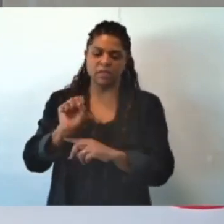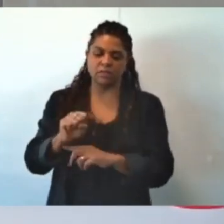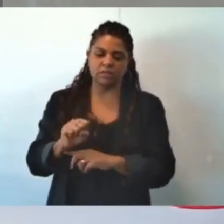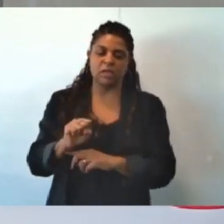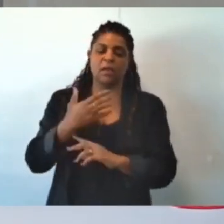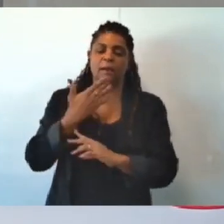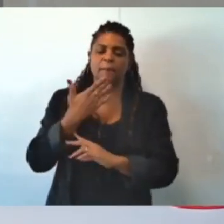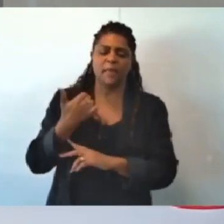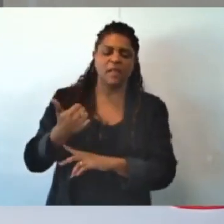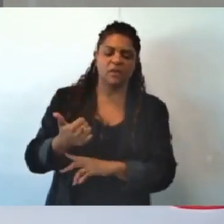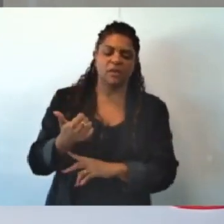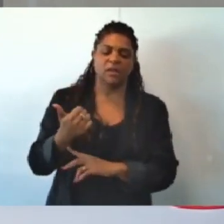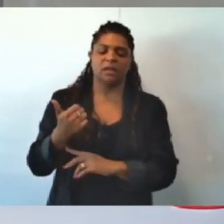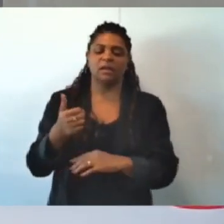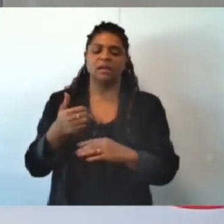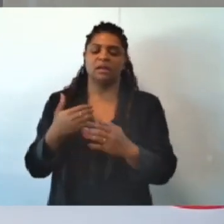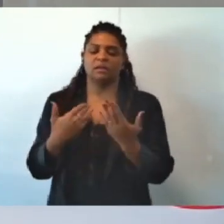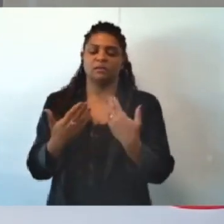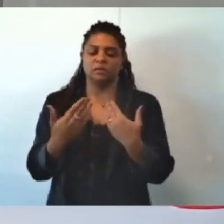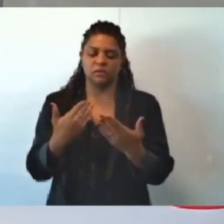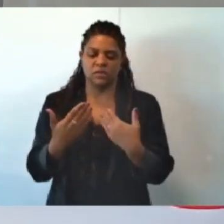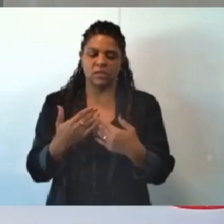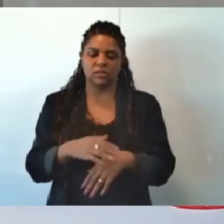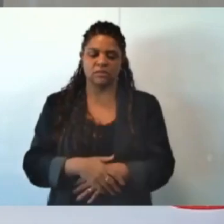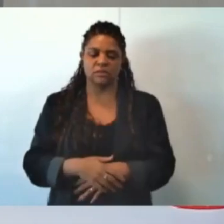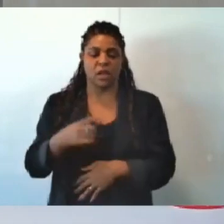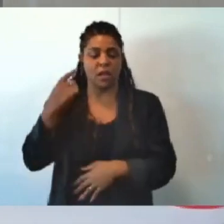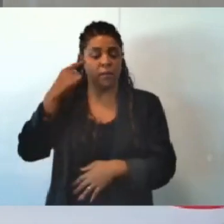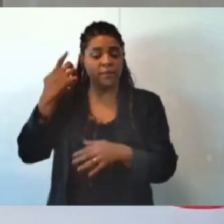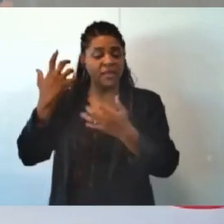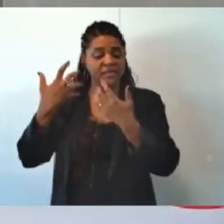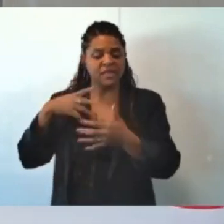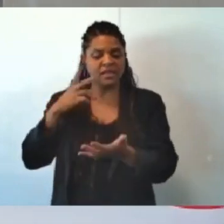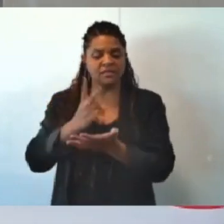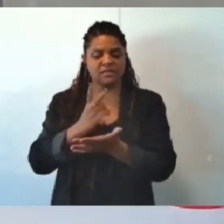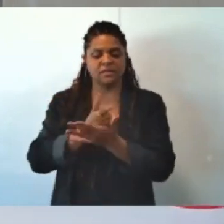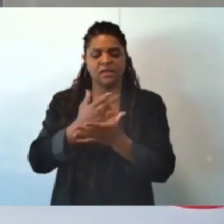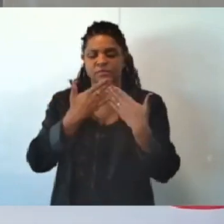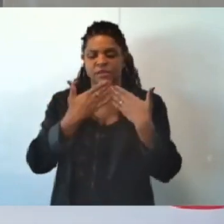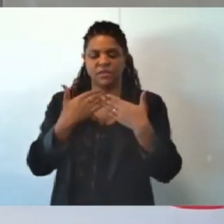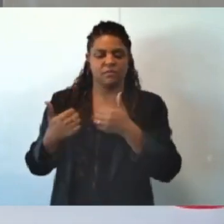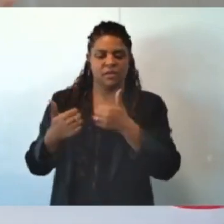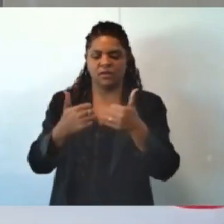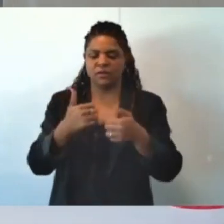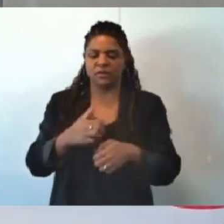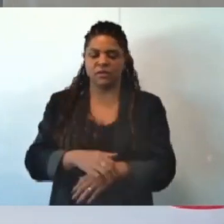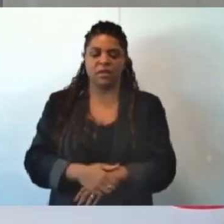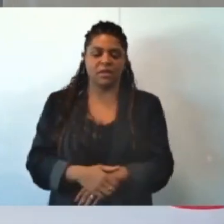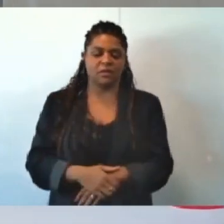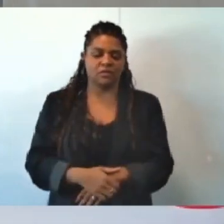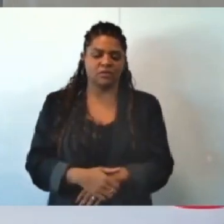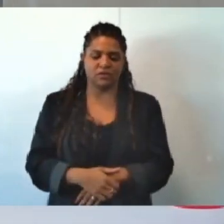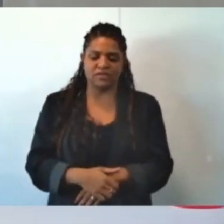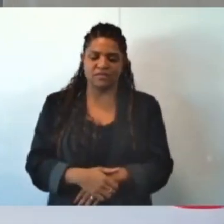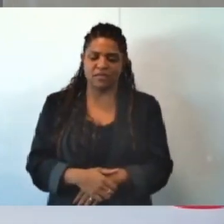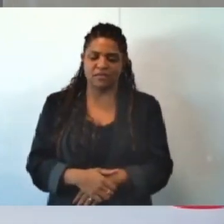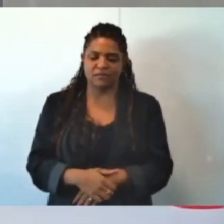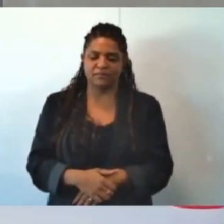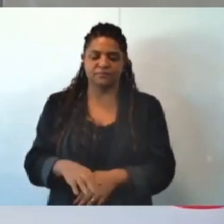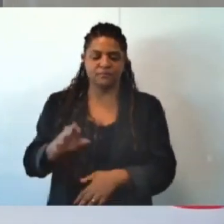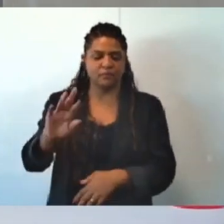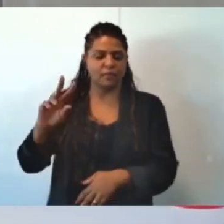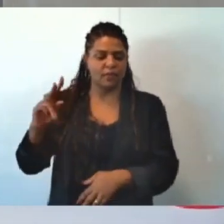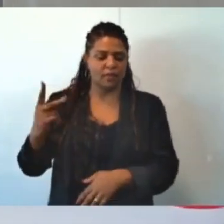aqui? O pensamento, gente, é sempre de melhora do trânsito na cidade. Né? Belo Horizonte hoje, infelizmente, já não tem a estrutura que